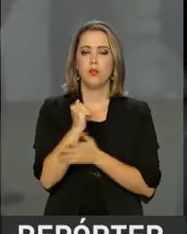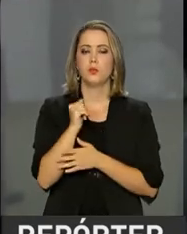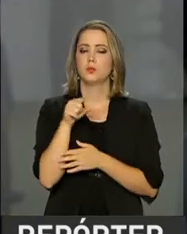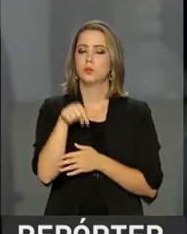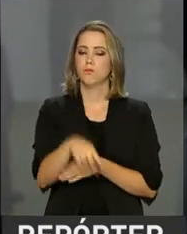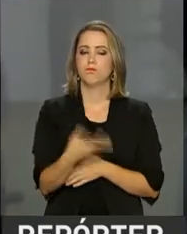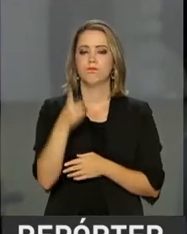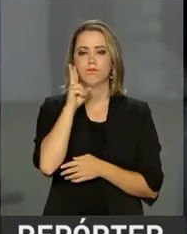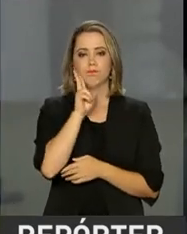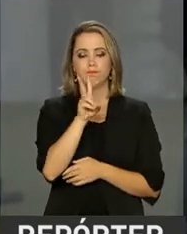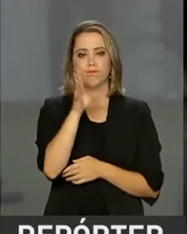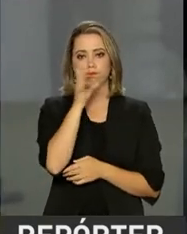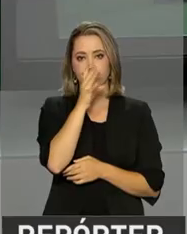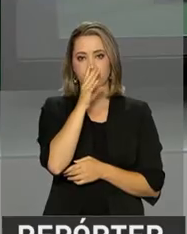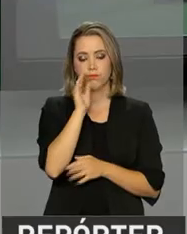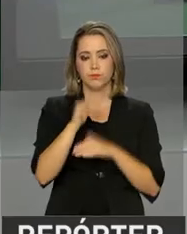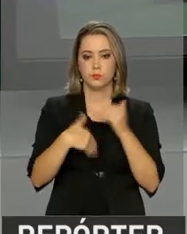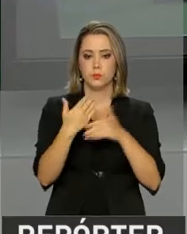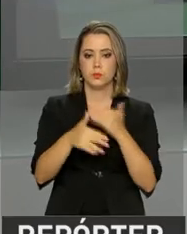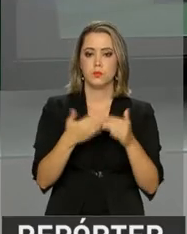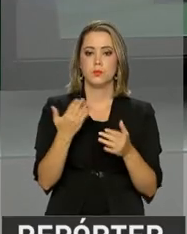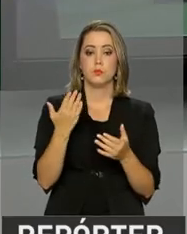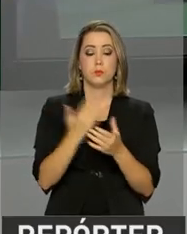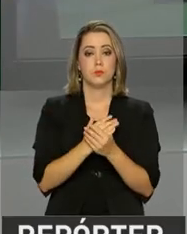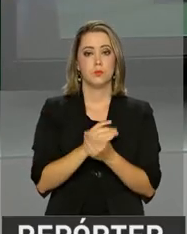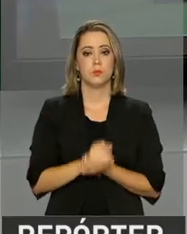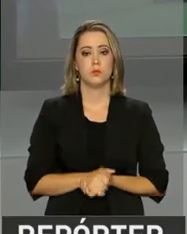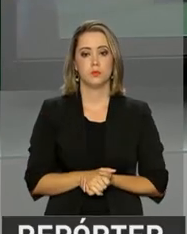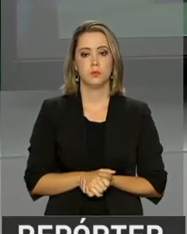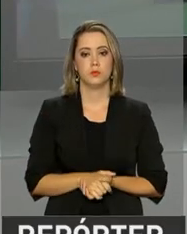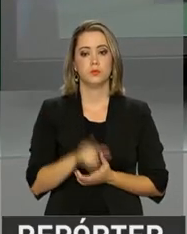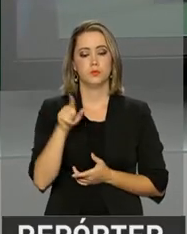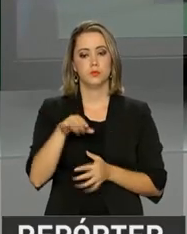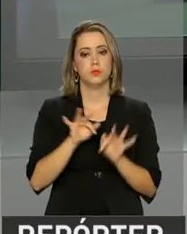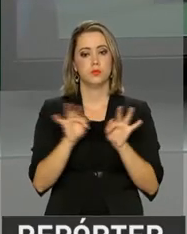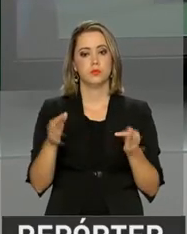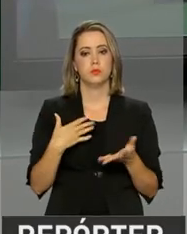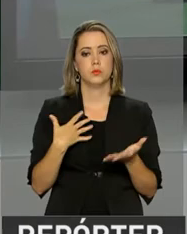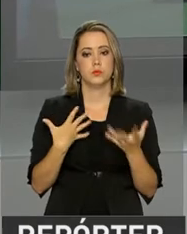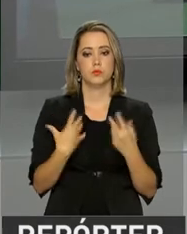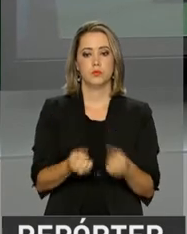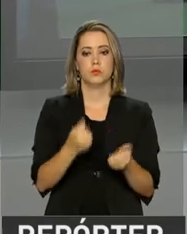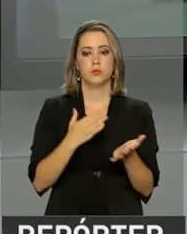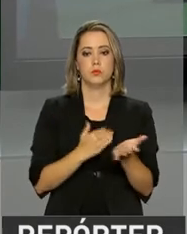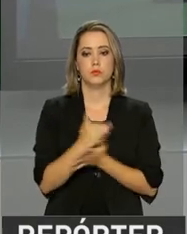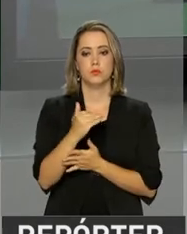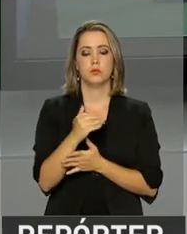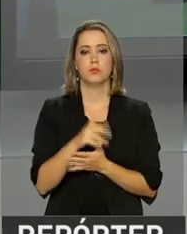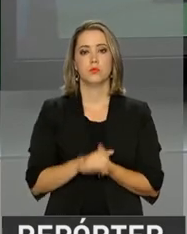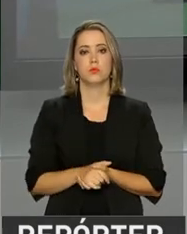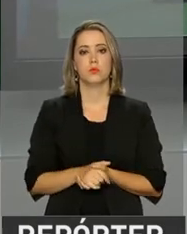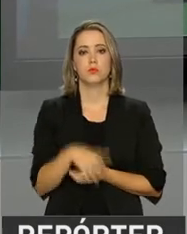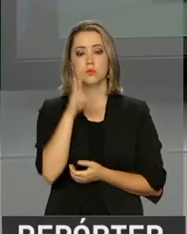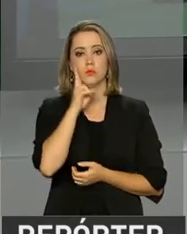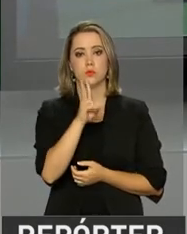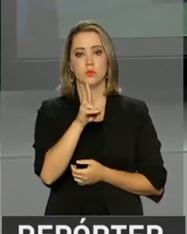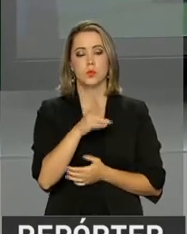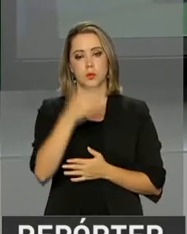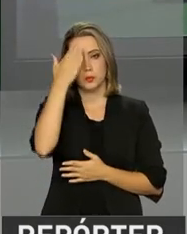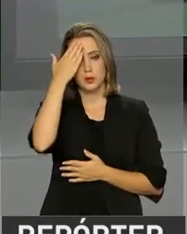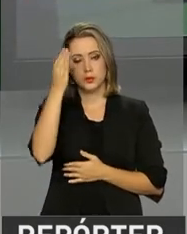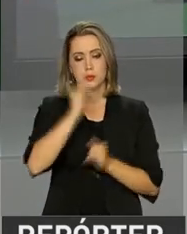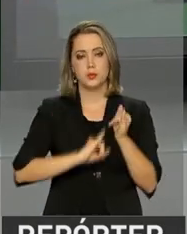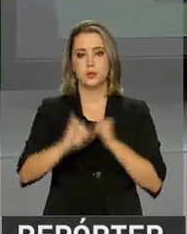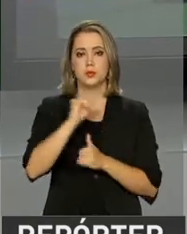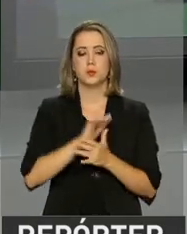como que vai ser o desenrolar deste processo é isso paulo a gente continua seguindo aqui então o andamento é muito obrigado pelas